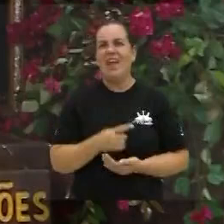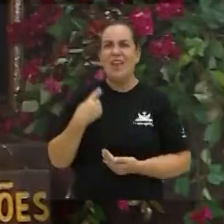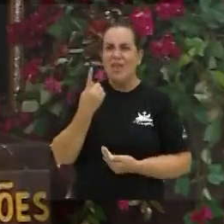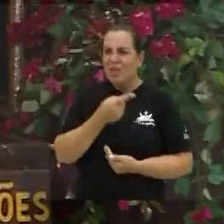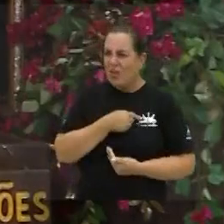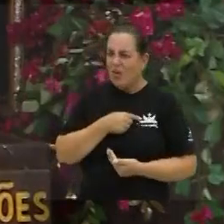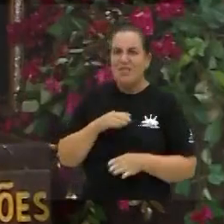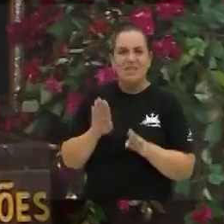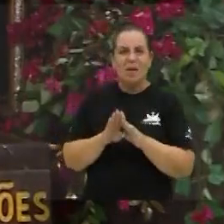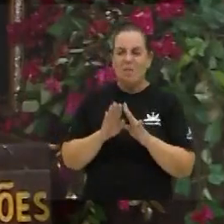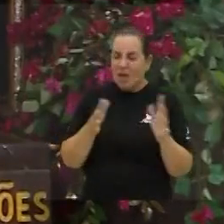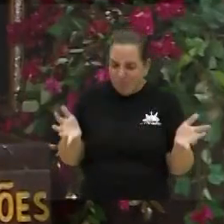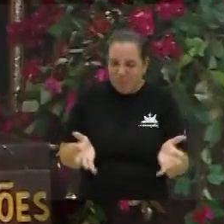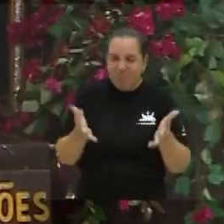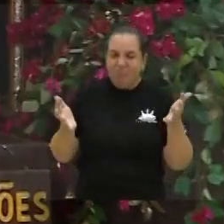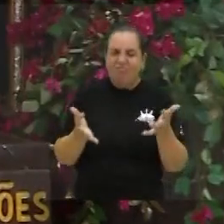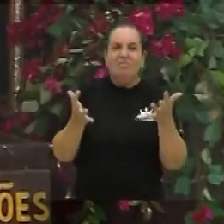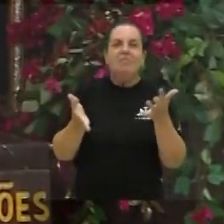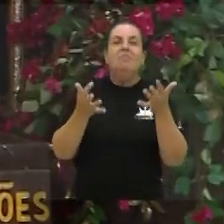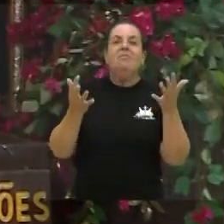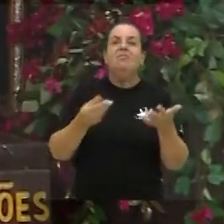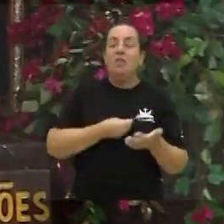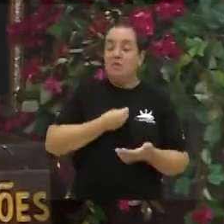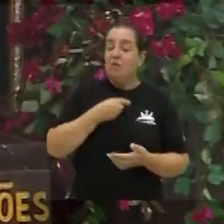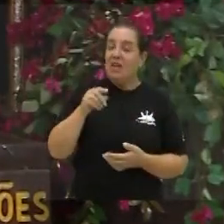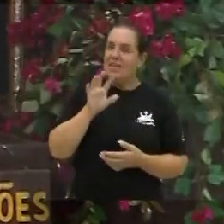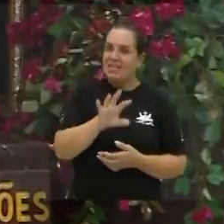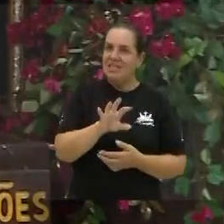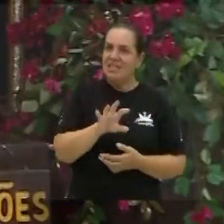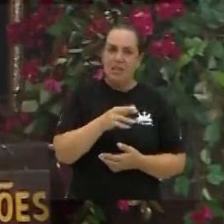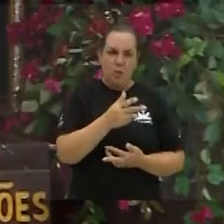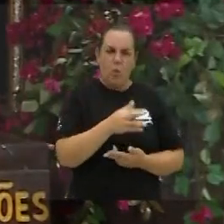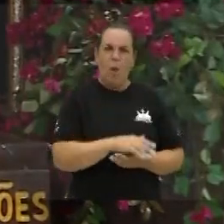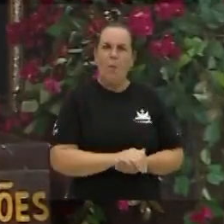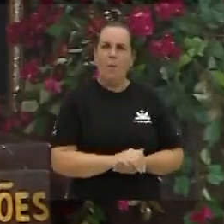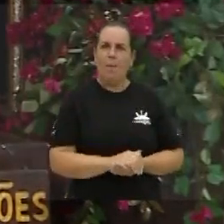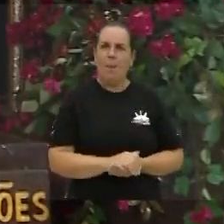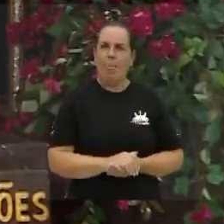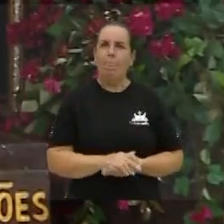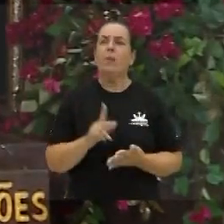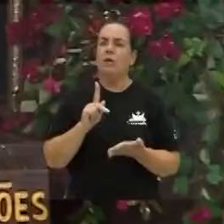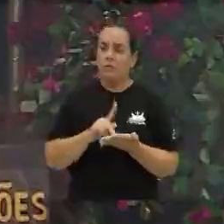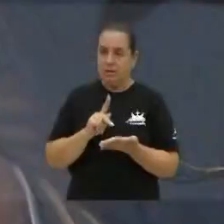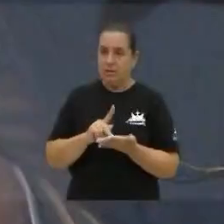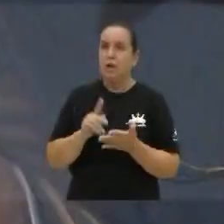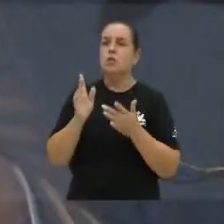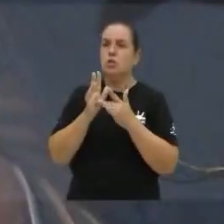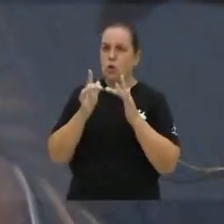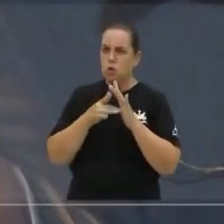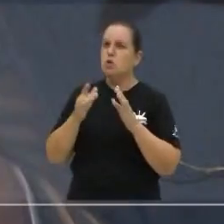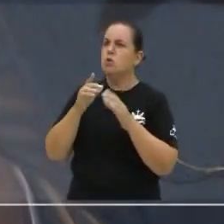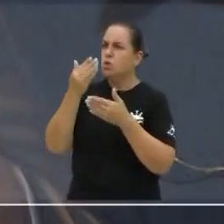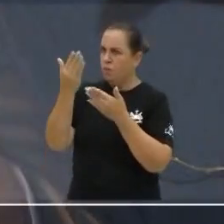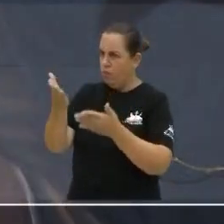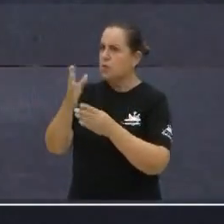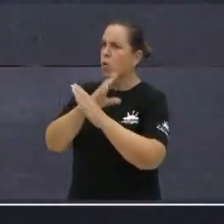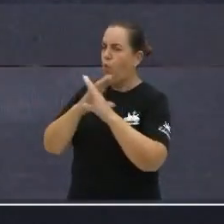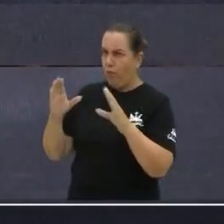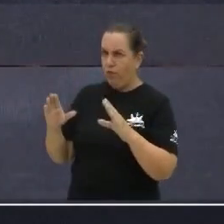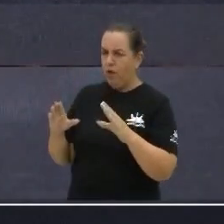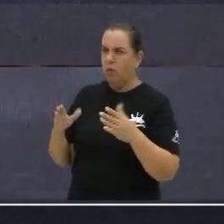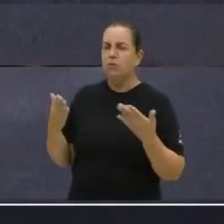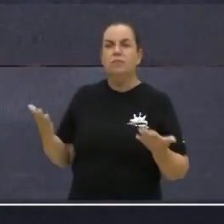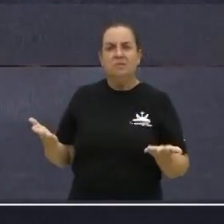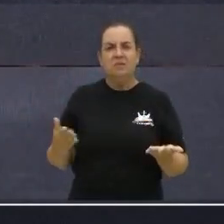somos estimulados a viver assim. Se é verdade, Jesus, eu confio em vós, se